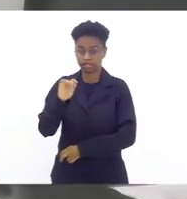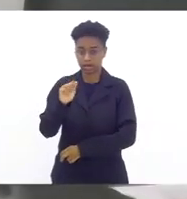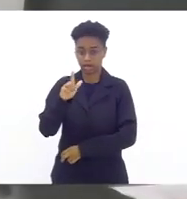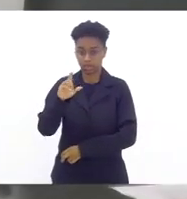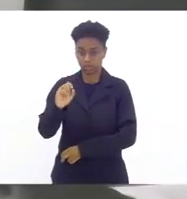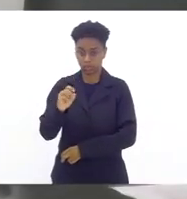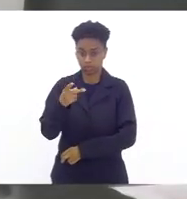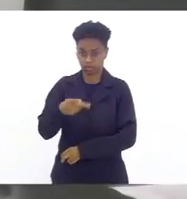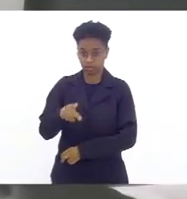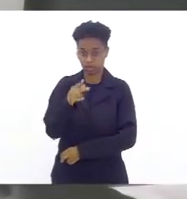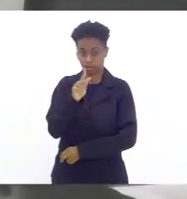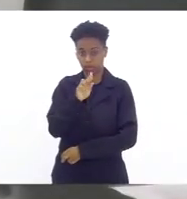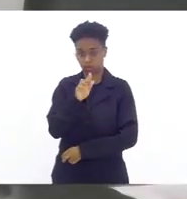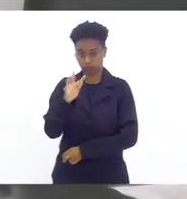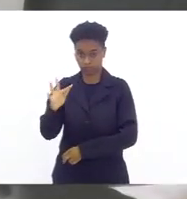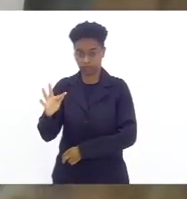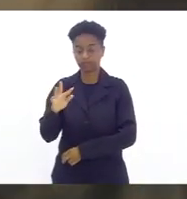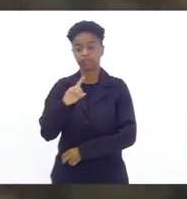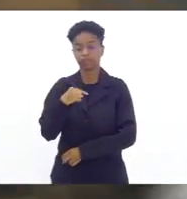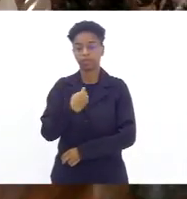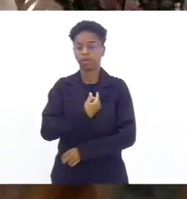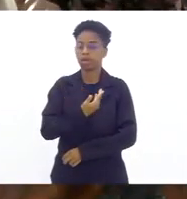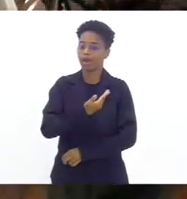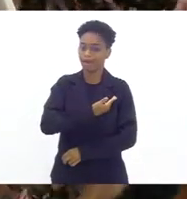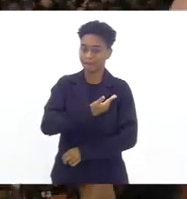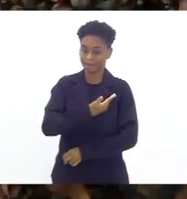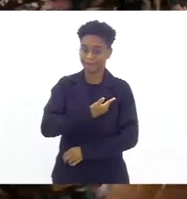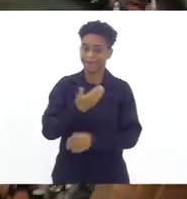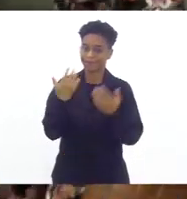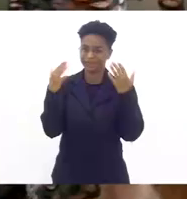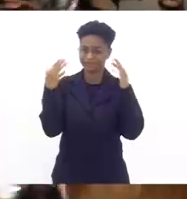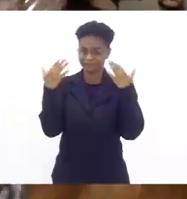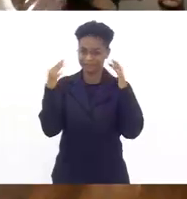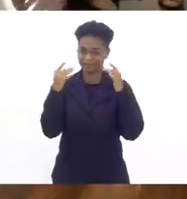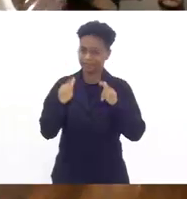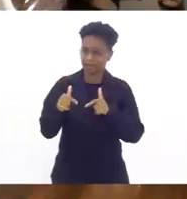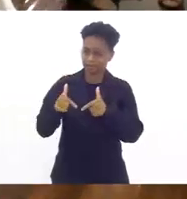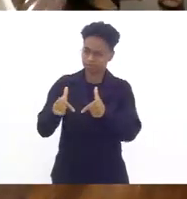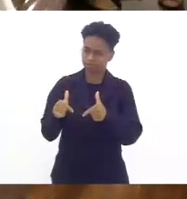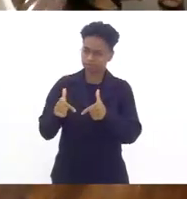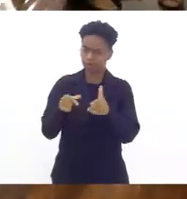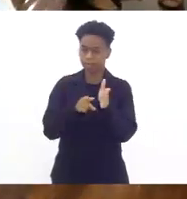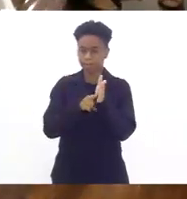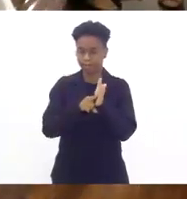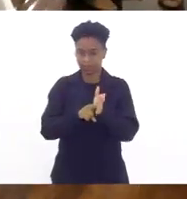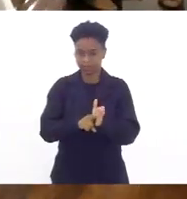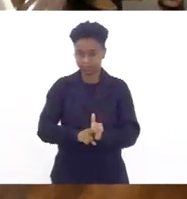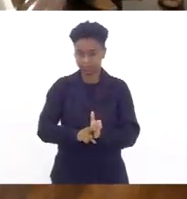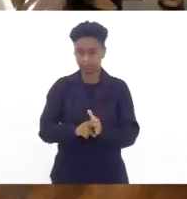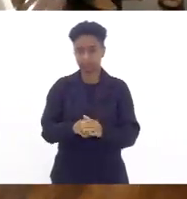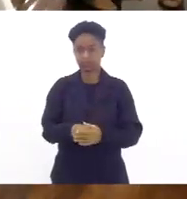UFF nosso companheiro ativista pesquisador